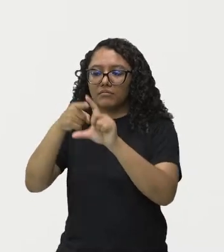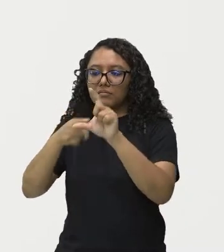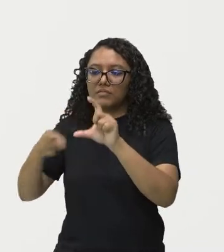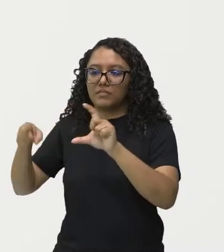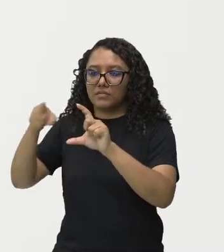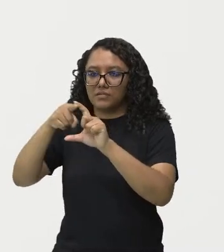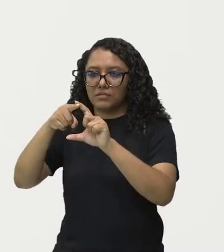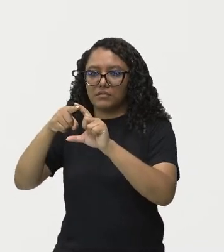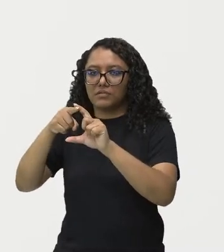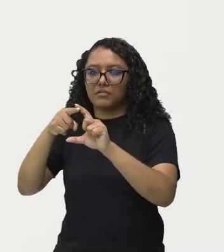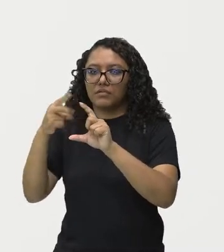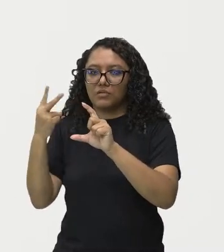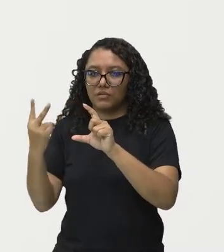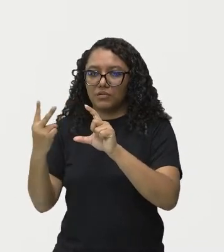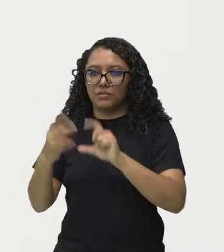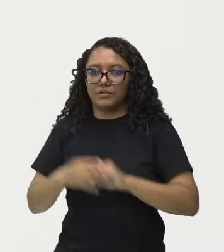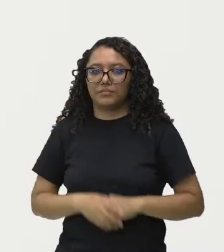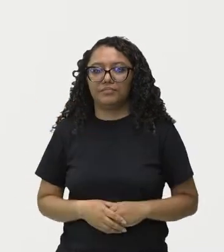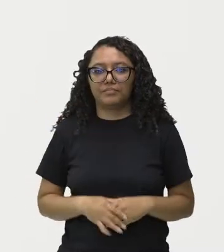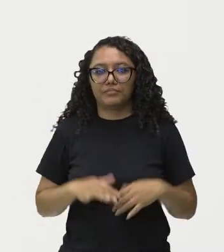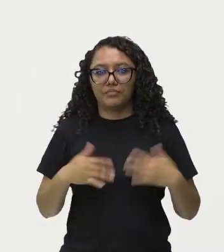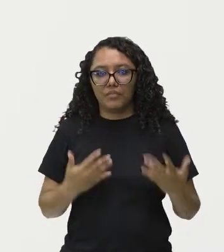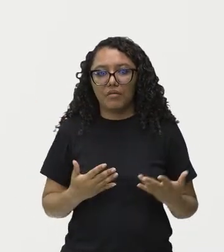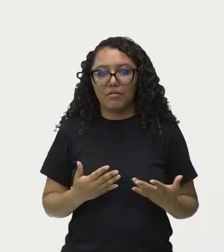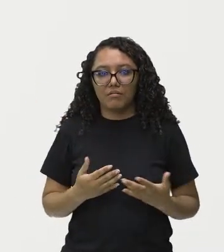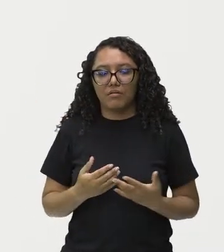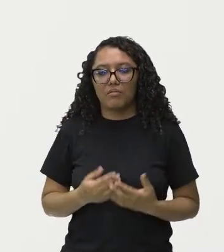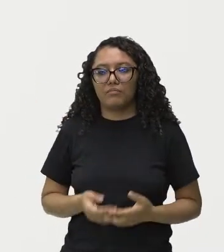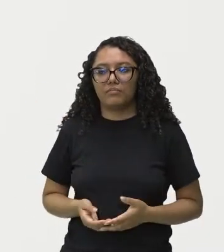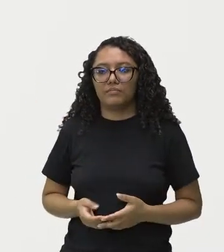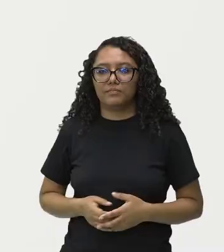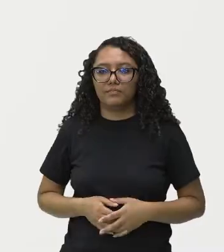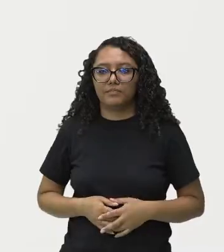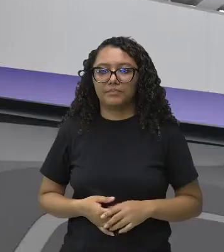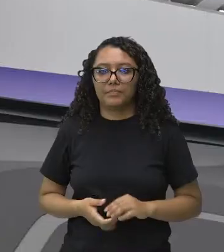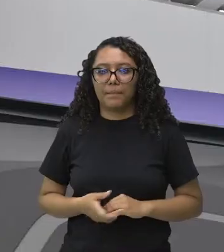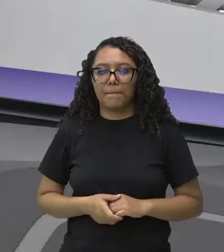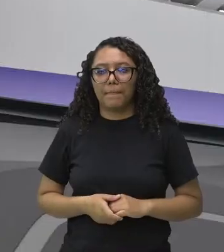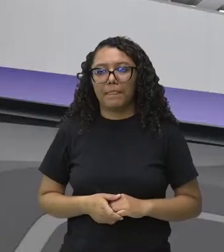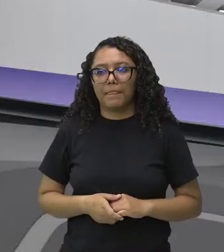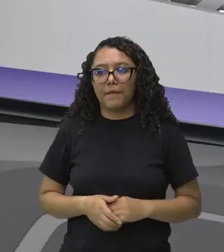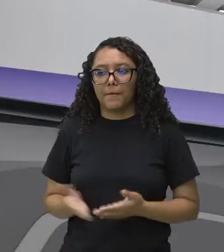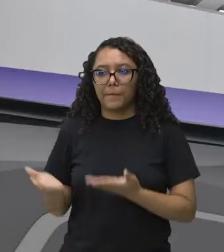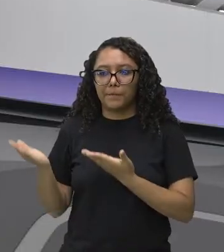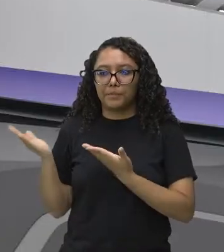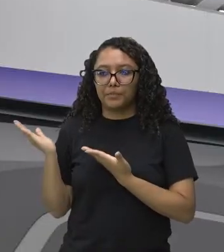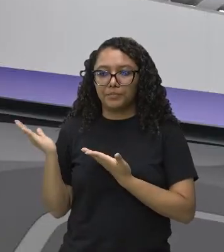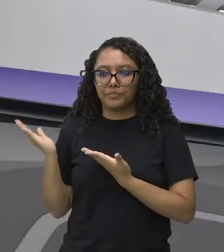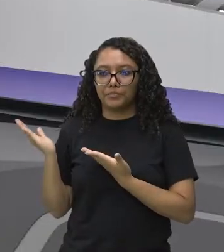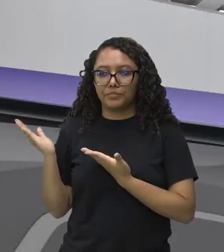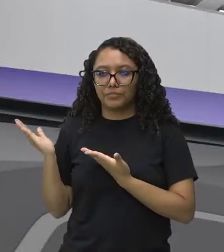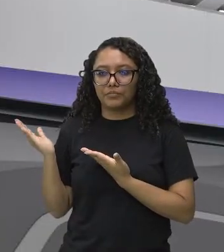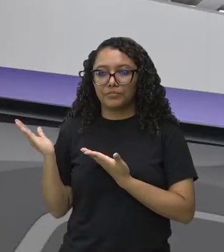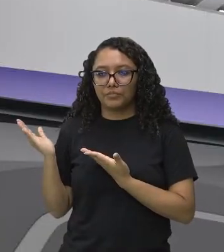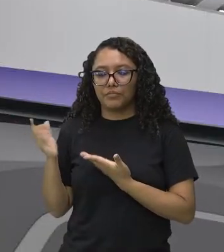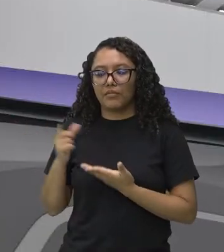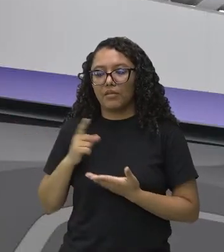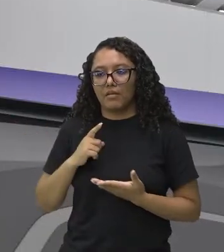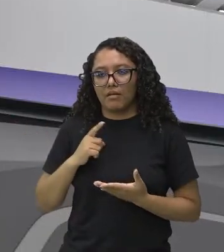cenário, onde nós temos o seguinte, ó. Eu tenho aqui o nosso cilindro,